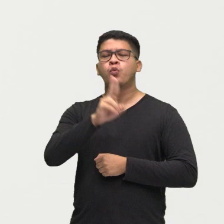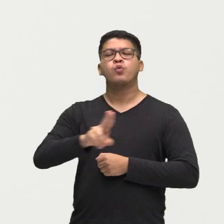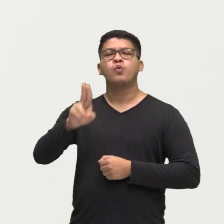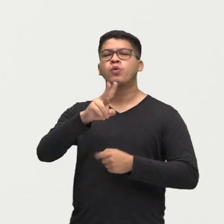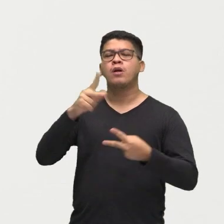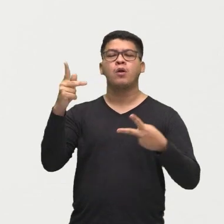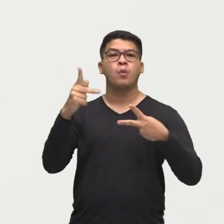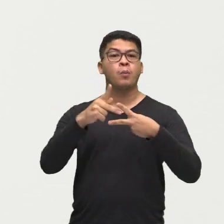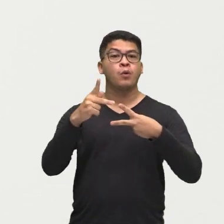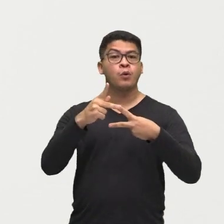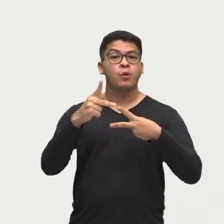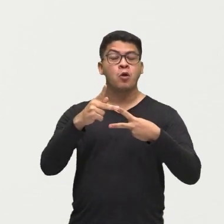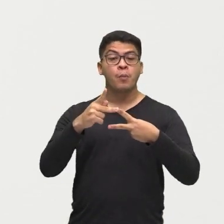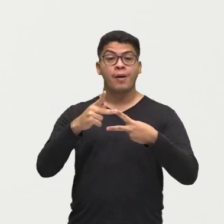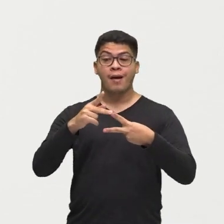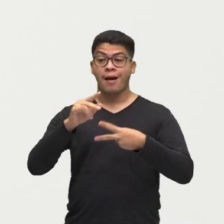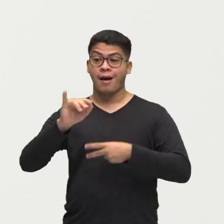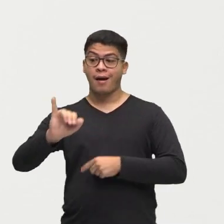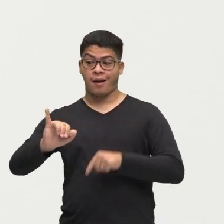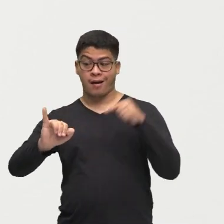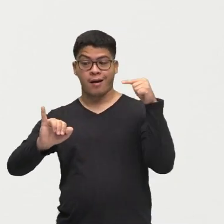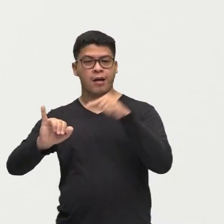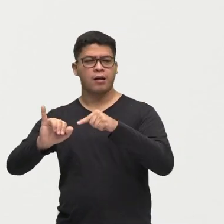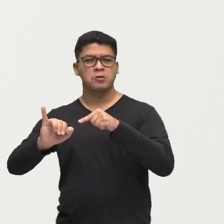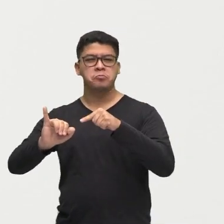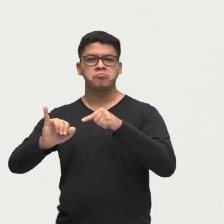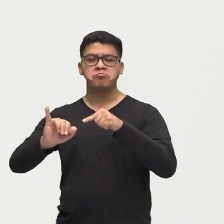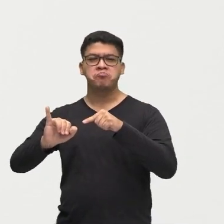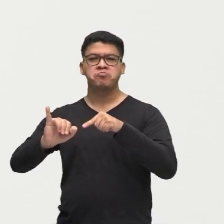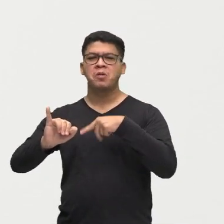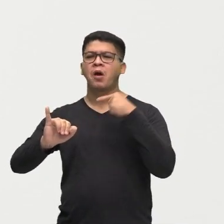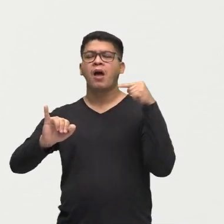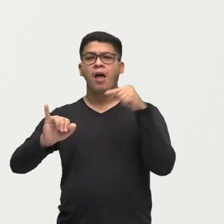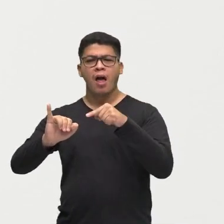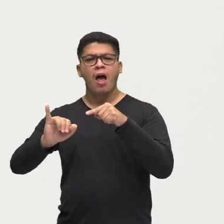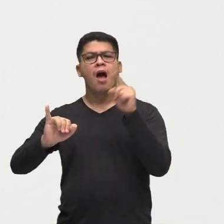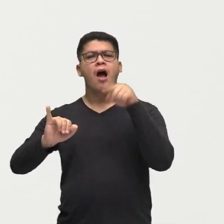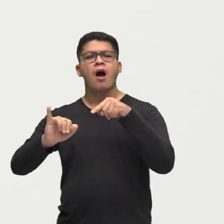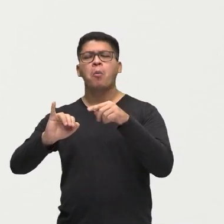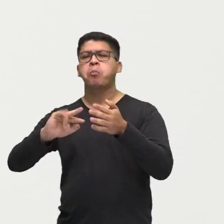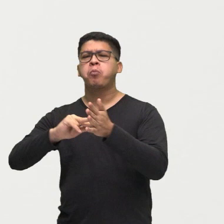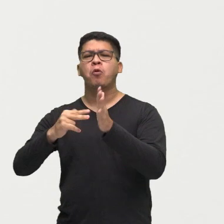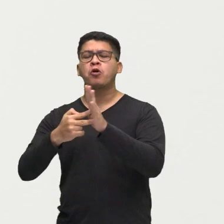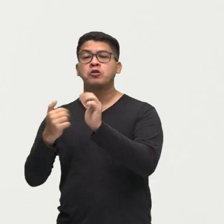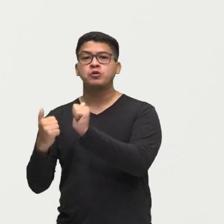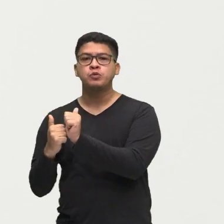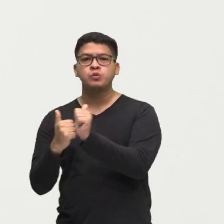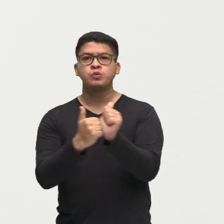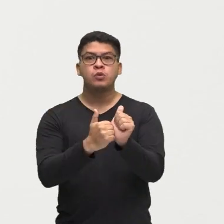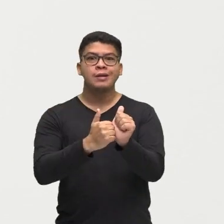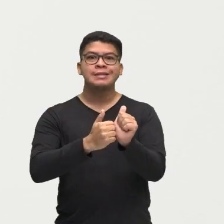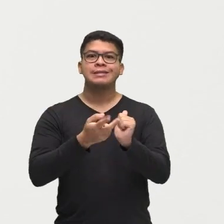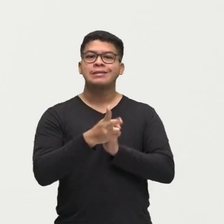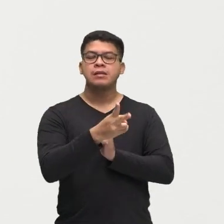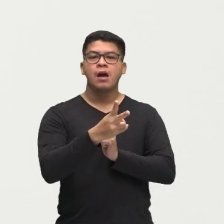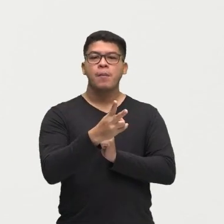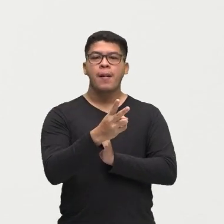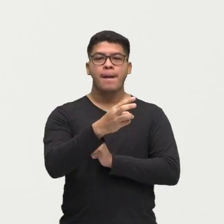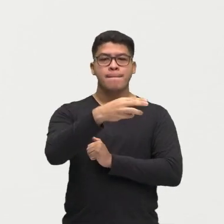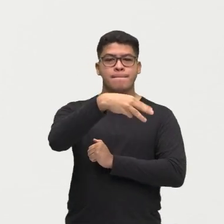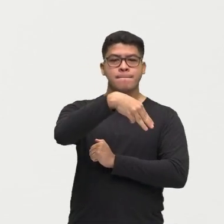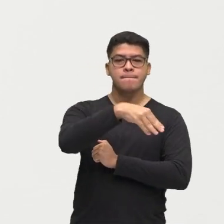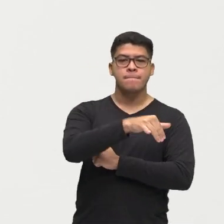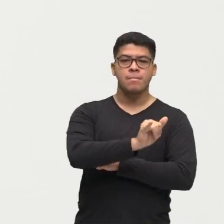frase, estamos utilizando o quê? O pronome pessoal I. Logo, o